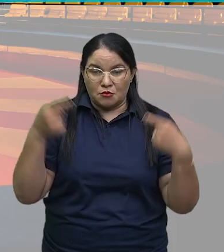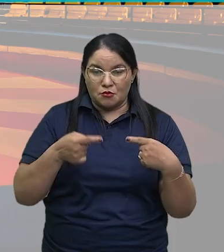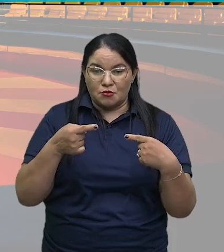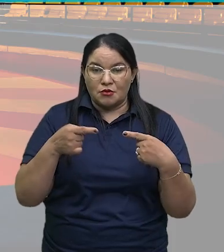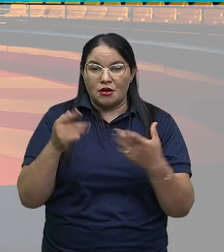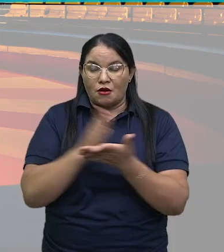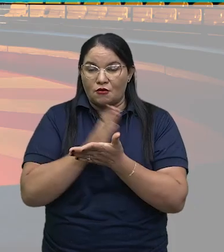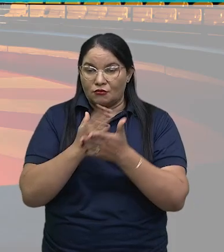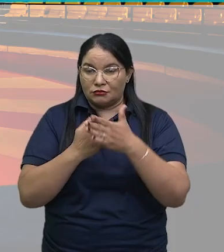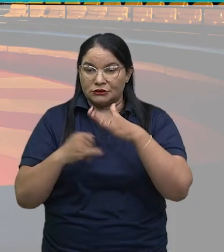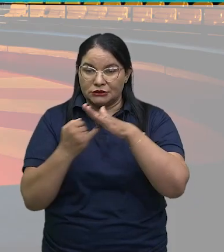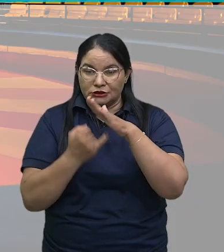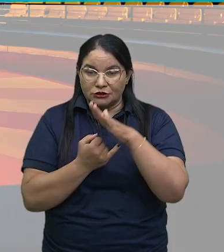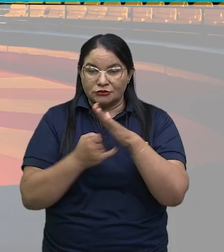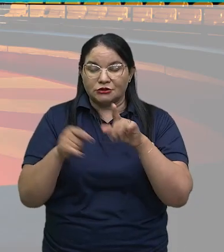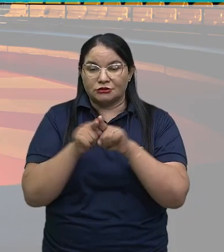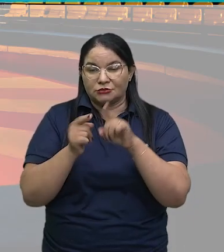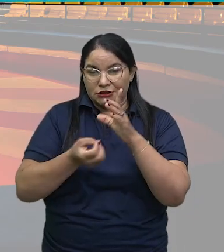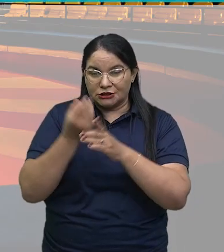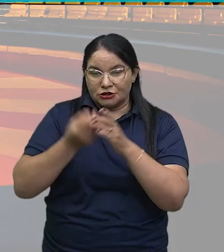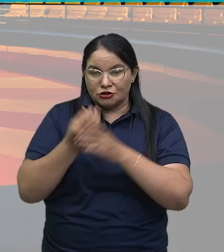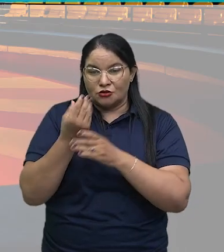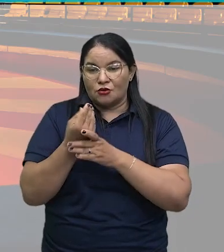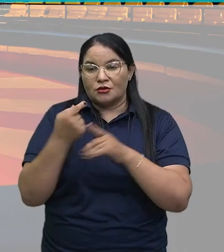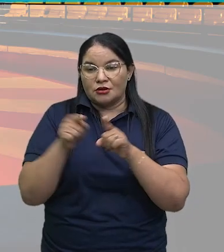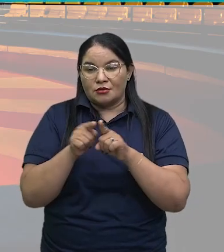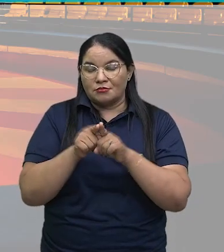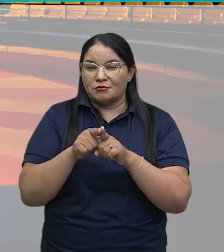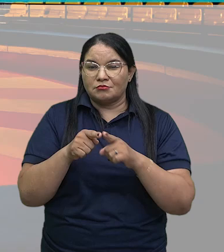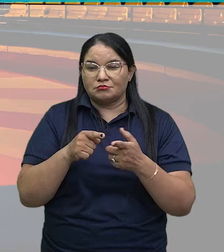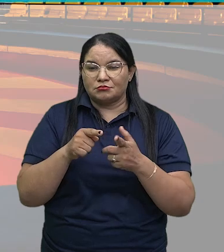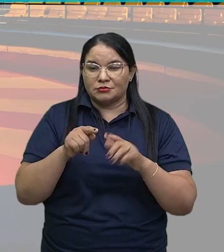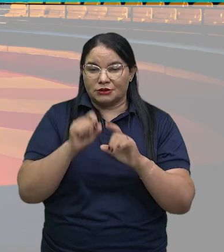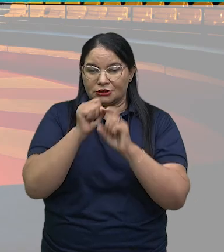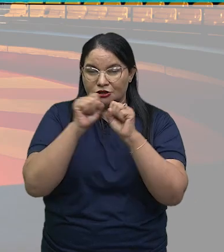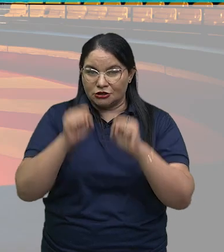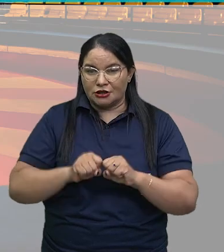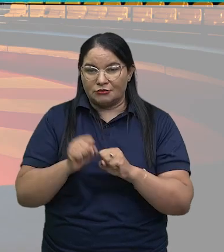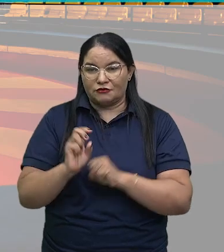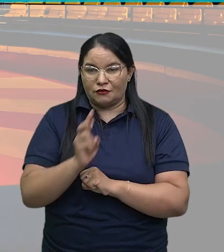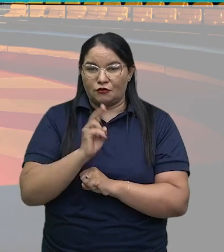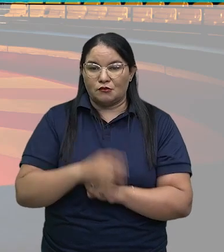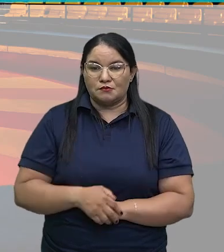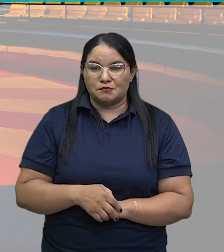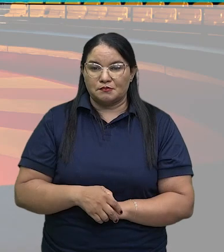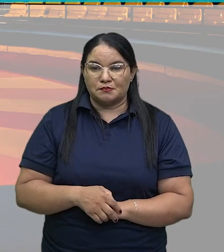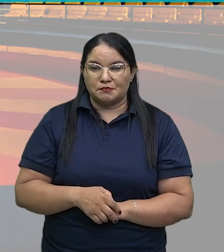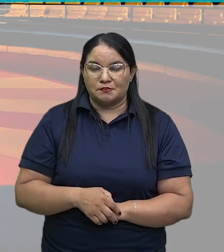entre instituições, criadores públicos e sistema de valor.